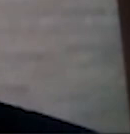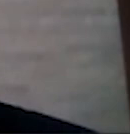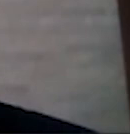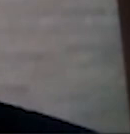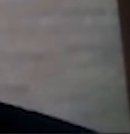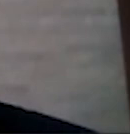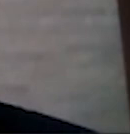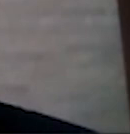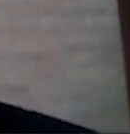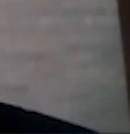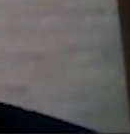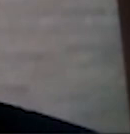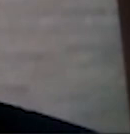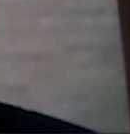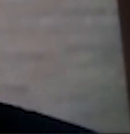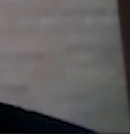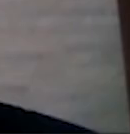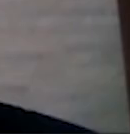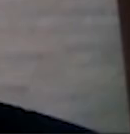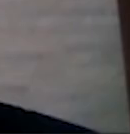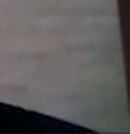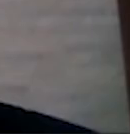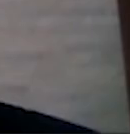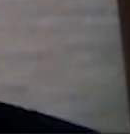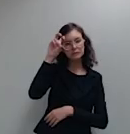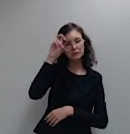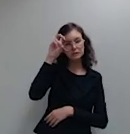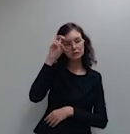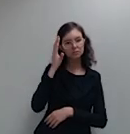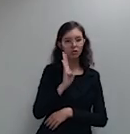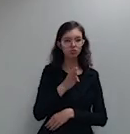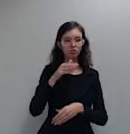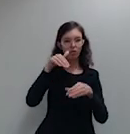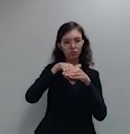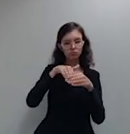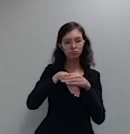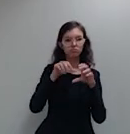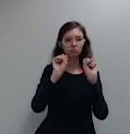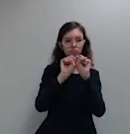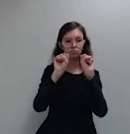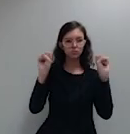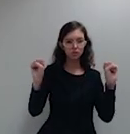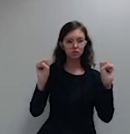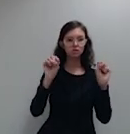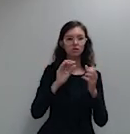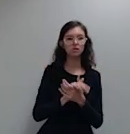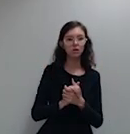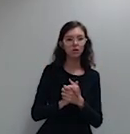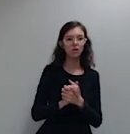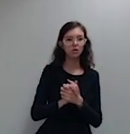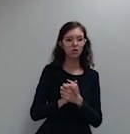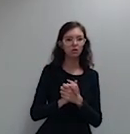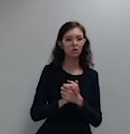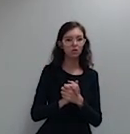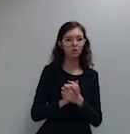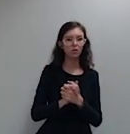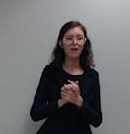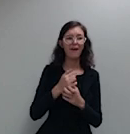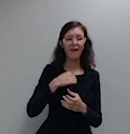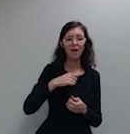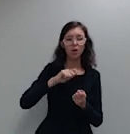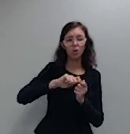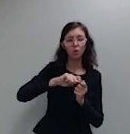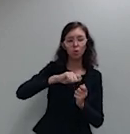Fonseca reconheceu como válida a autorização dada pela funcionária que Embora tenha formalmente deixado de ser sócia da empresa em